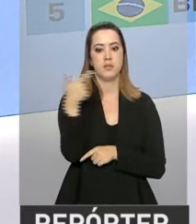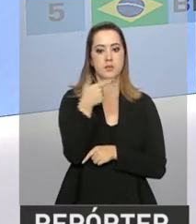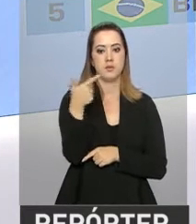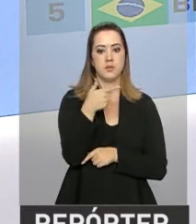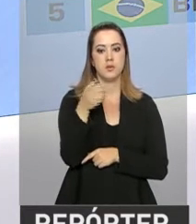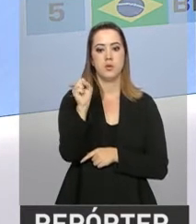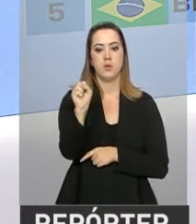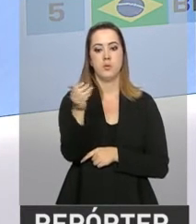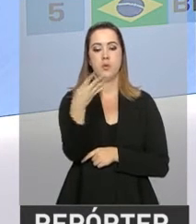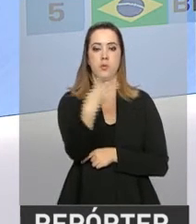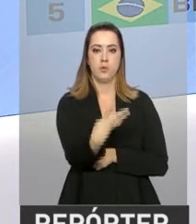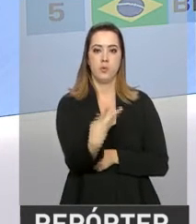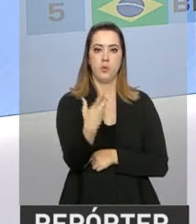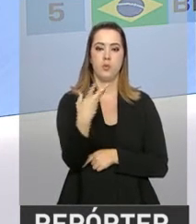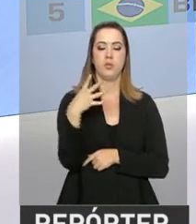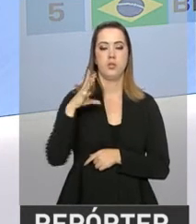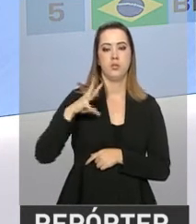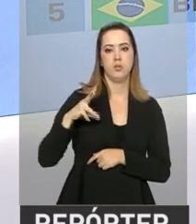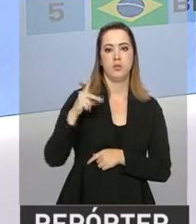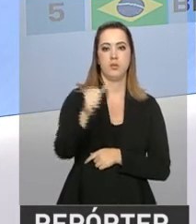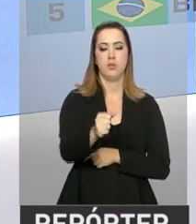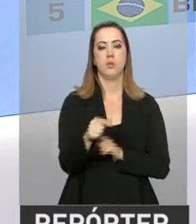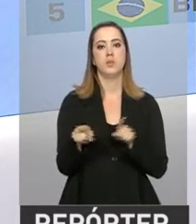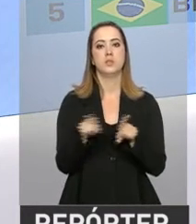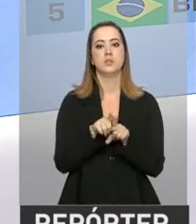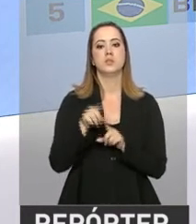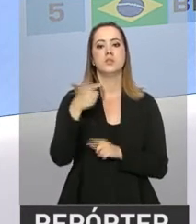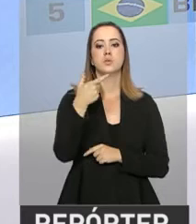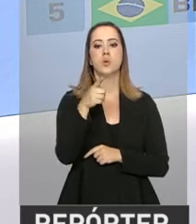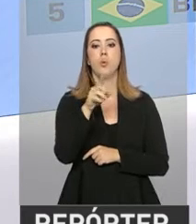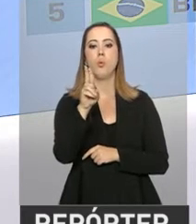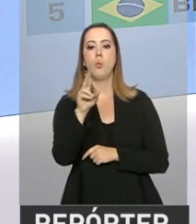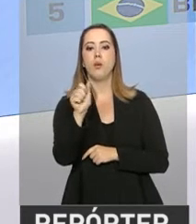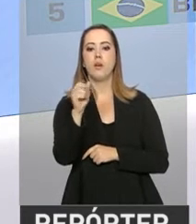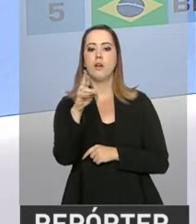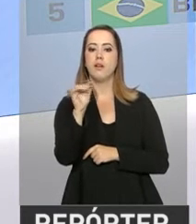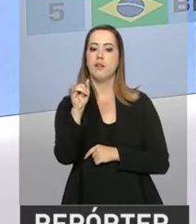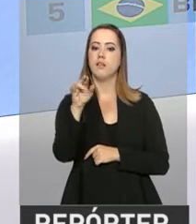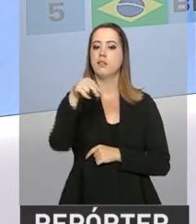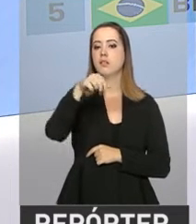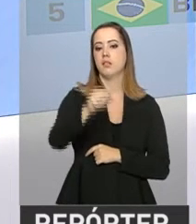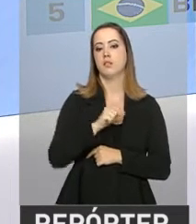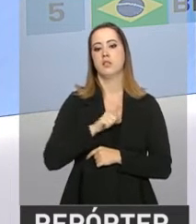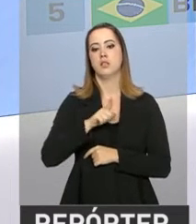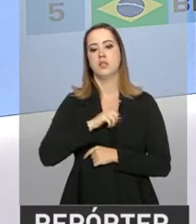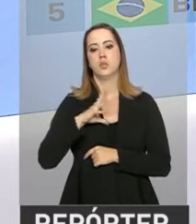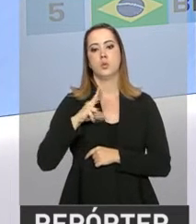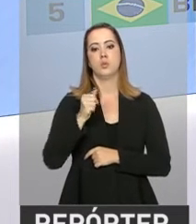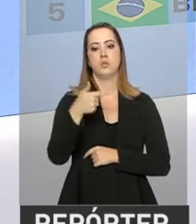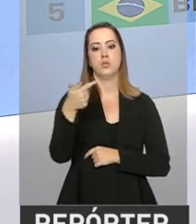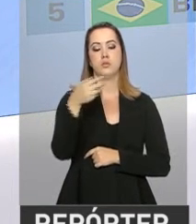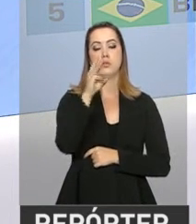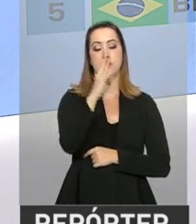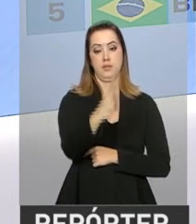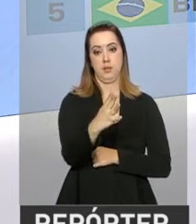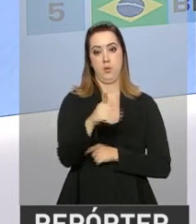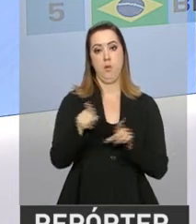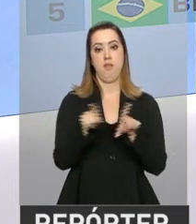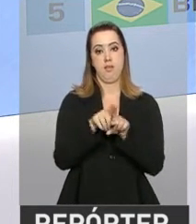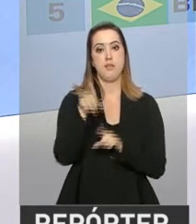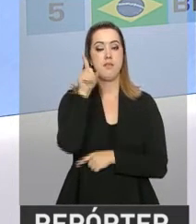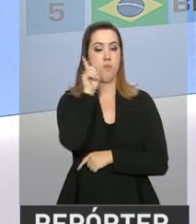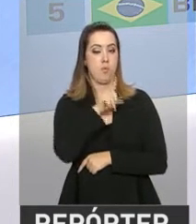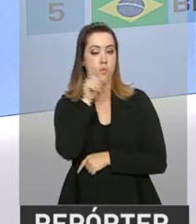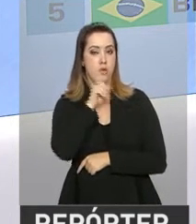39 de 84 no total seguida pela ucrânia com 28 de ouro 74 no total os estados unidos estão